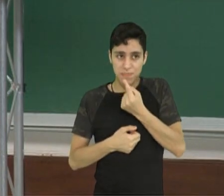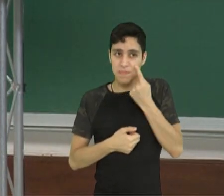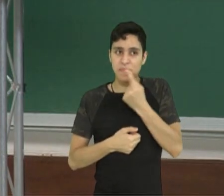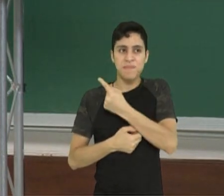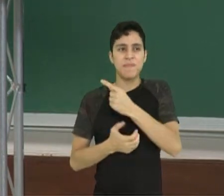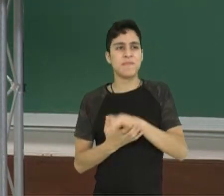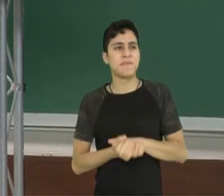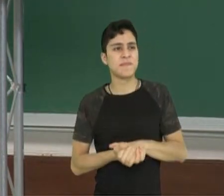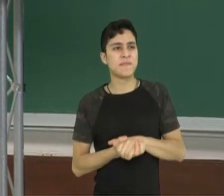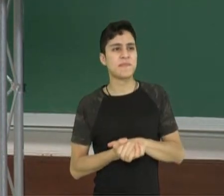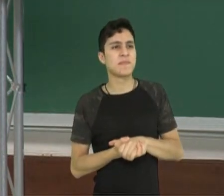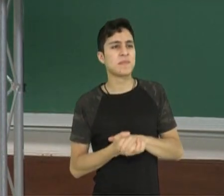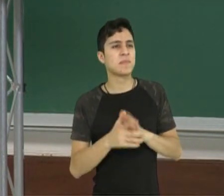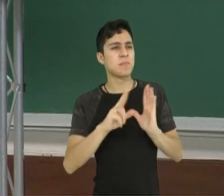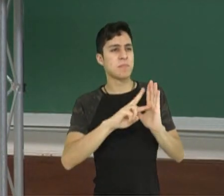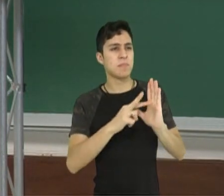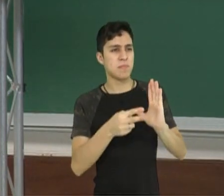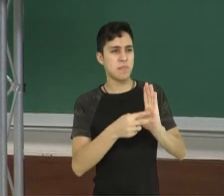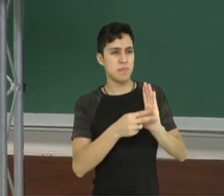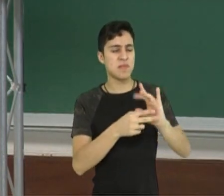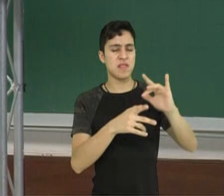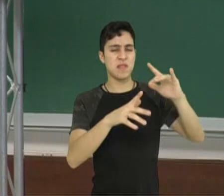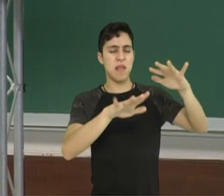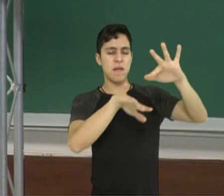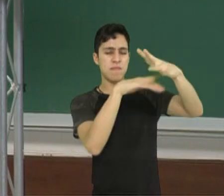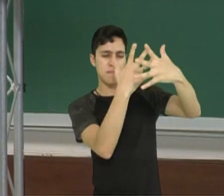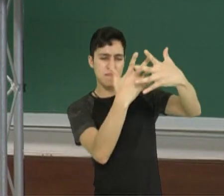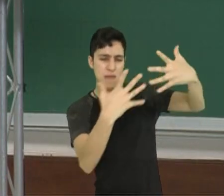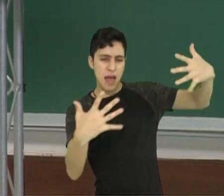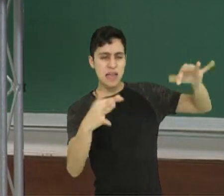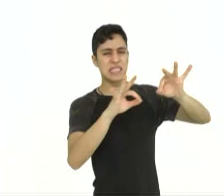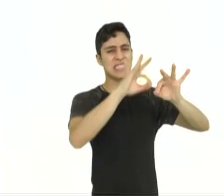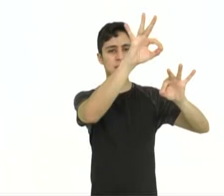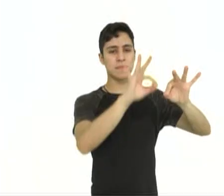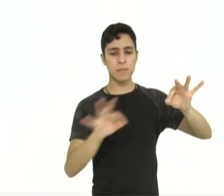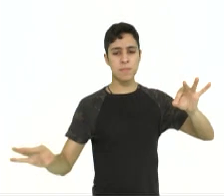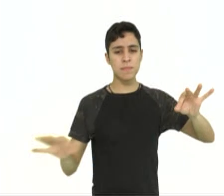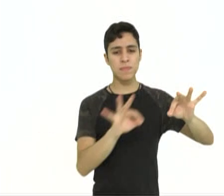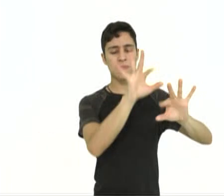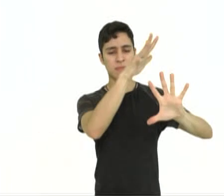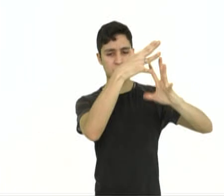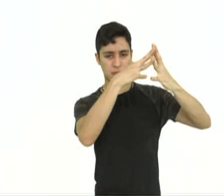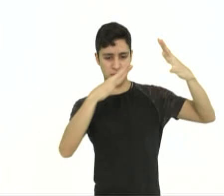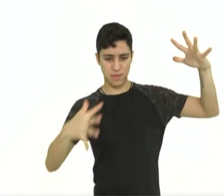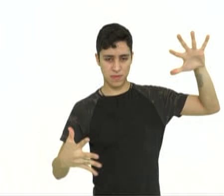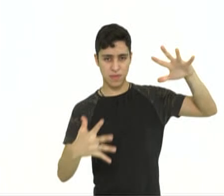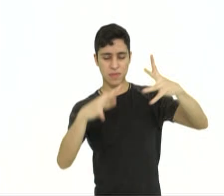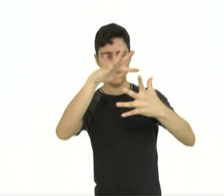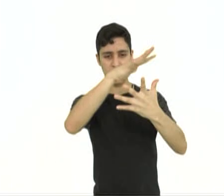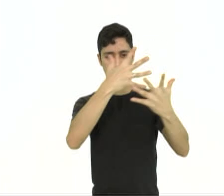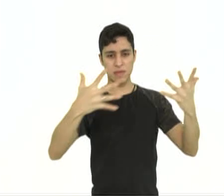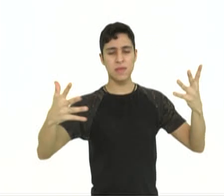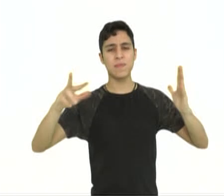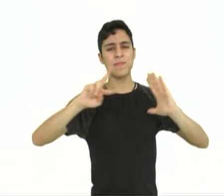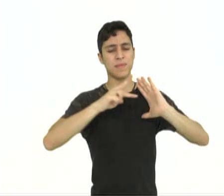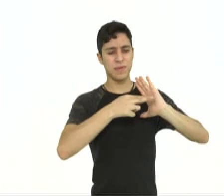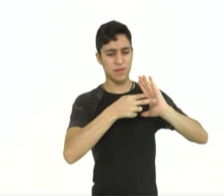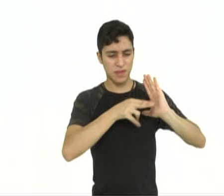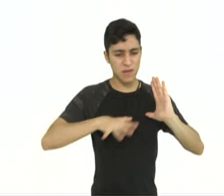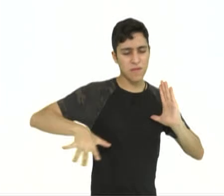Duchamp, né? Então, as milhas de barbantes. Então, veja que legal, né? A interação desse espaço cheio de